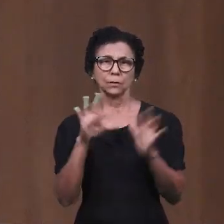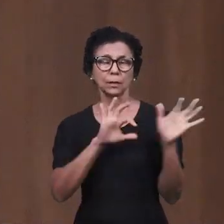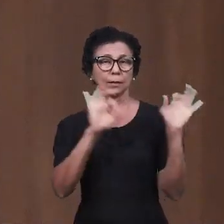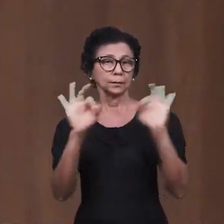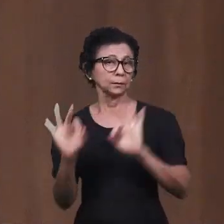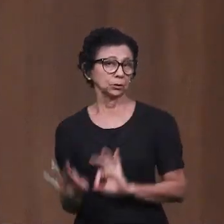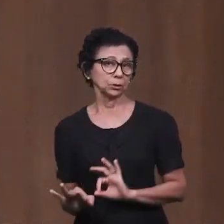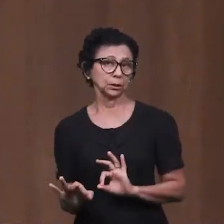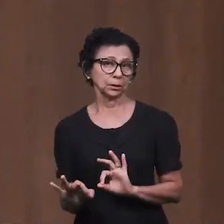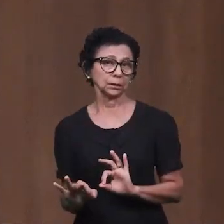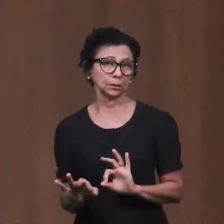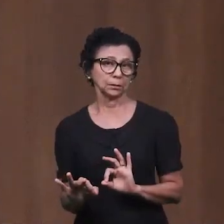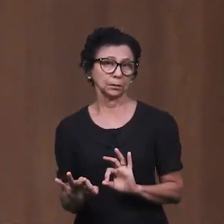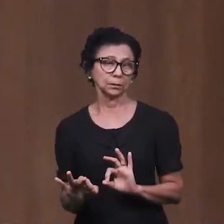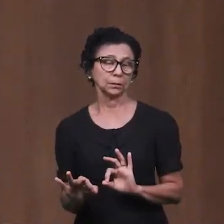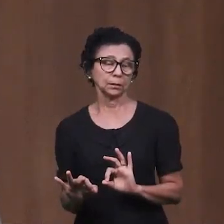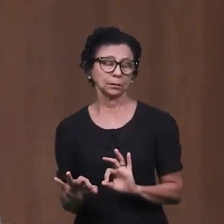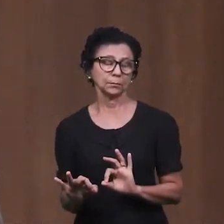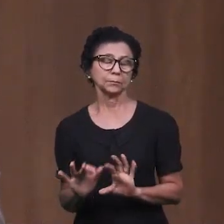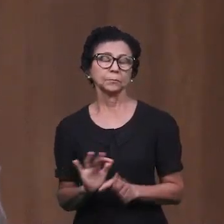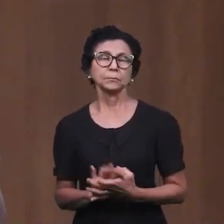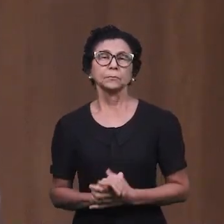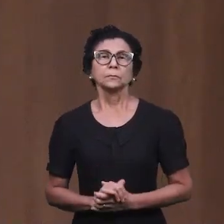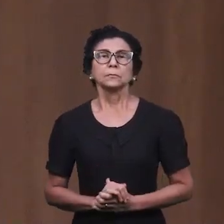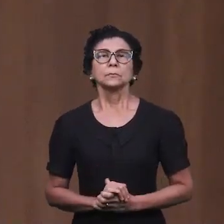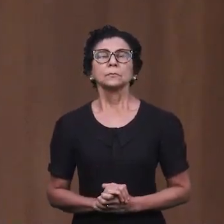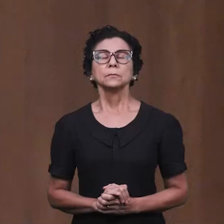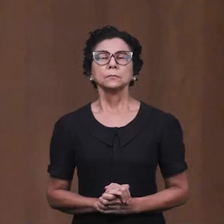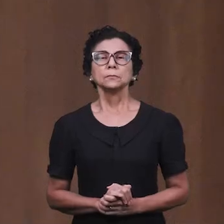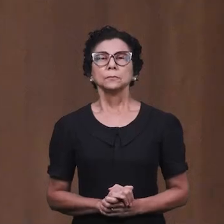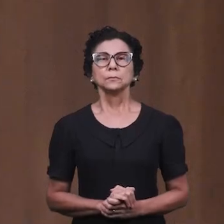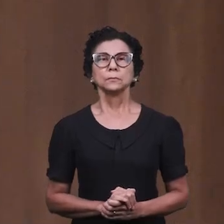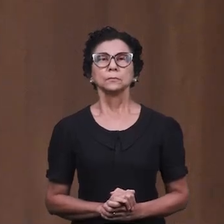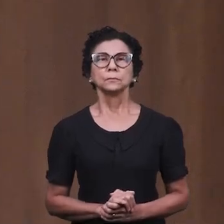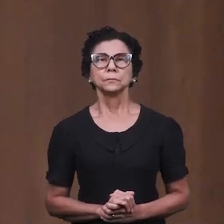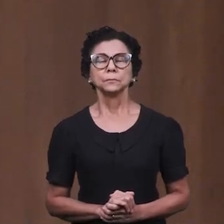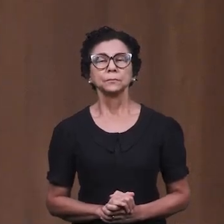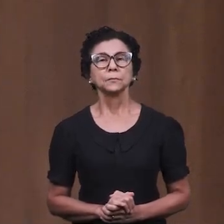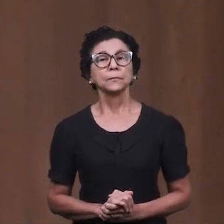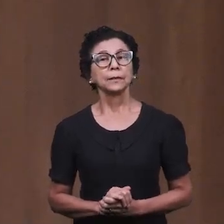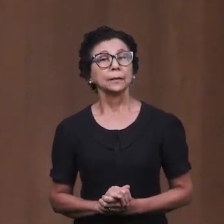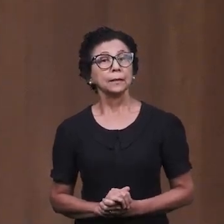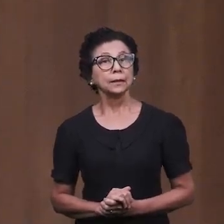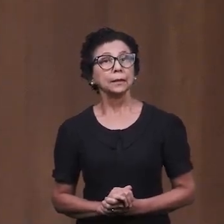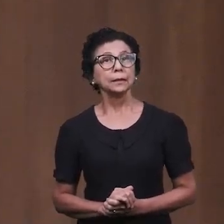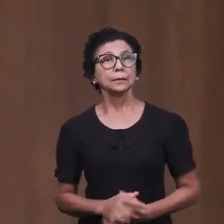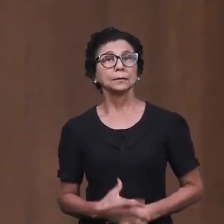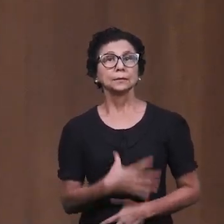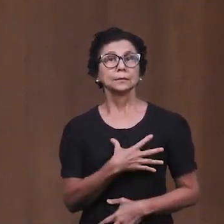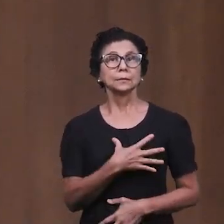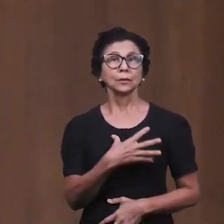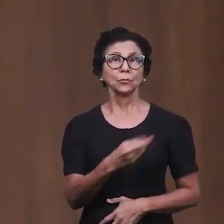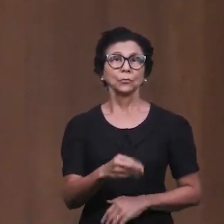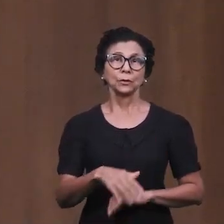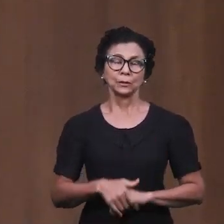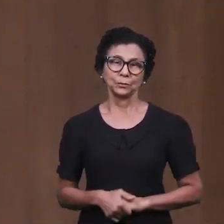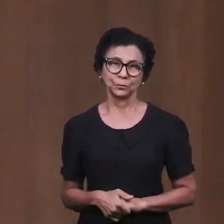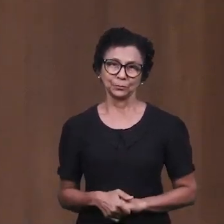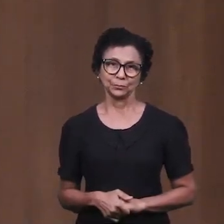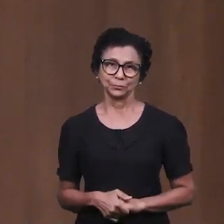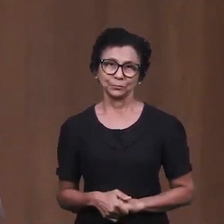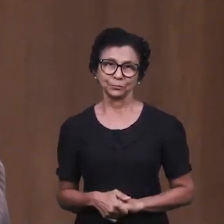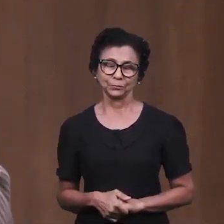na frente daquela TV. E tenha certeza do que o seu adolescente está tendo